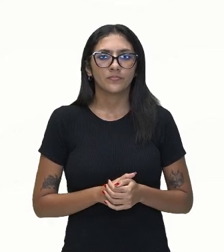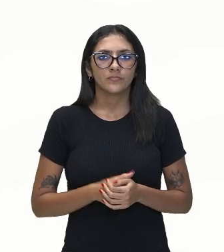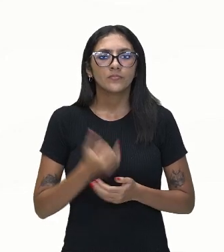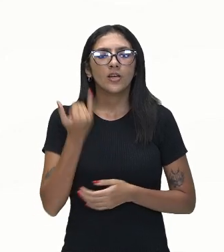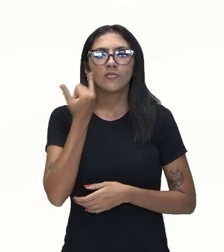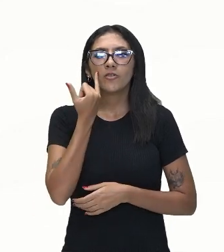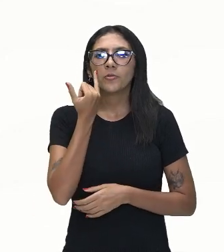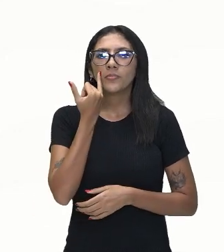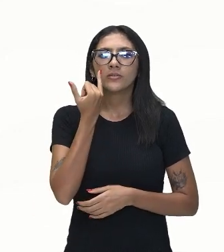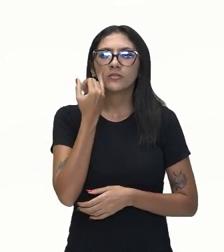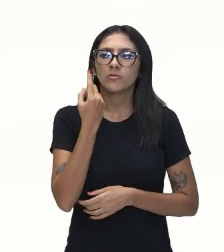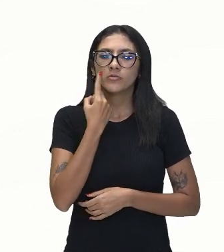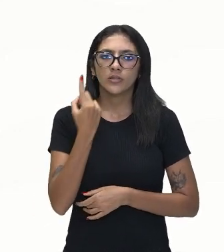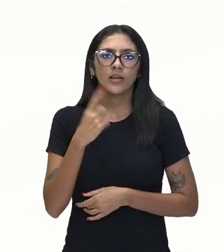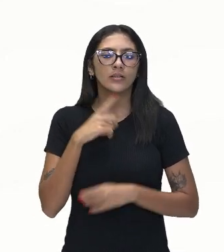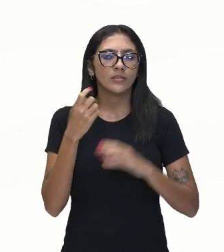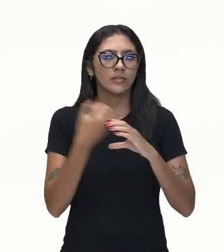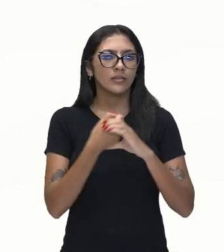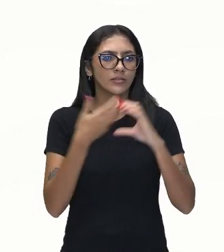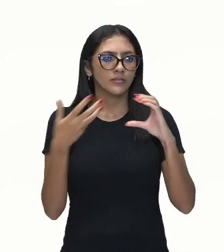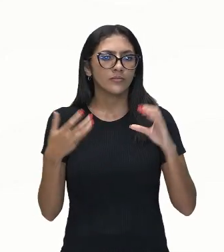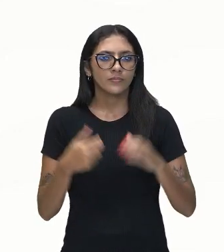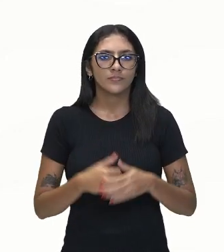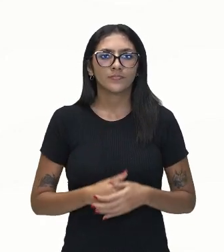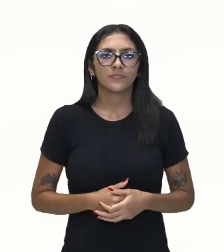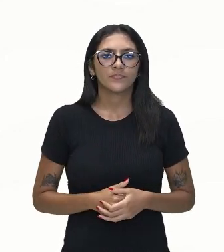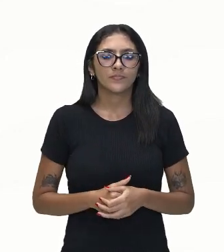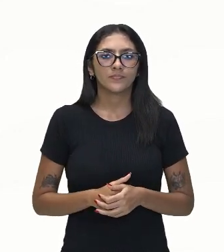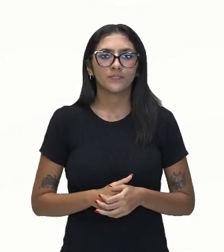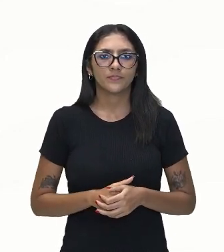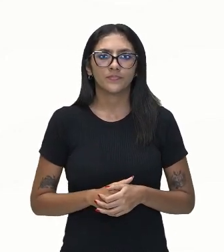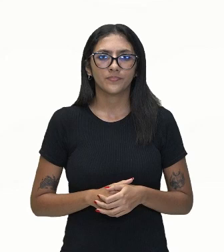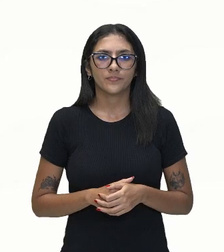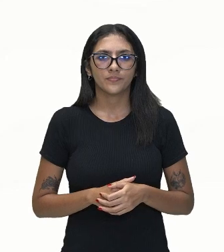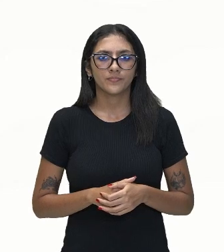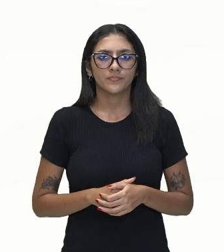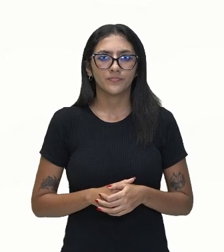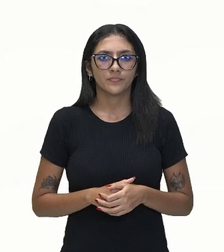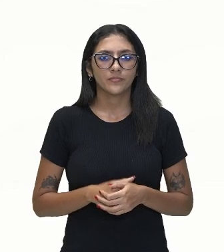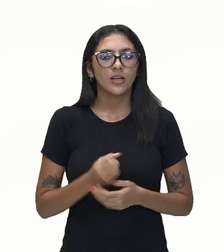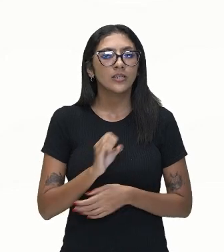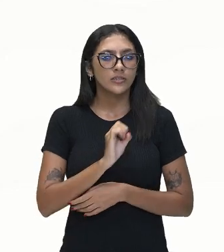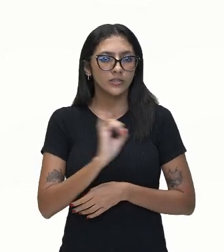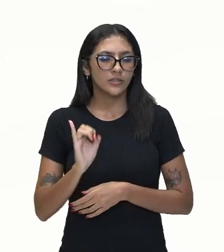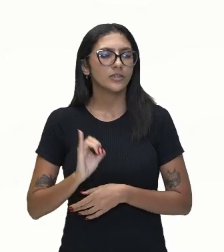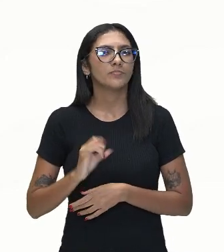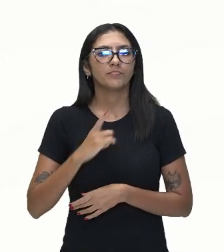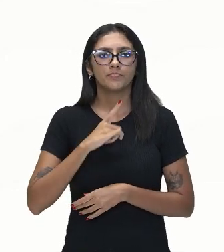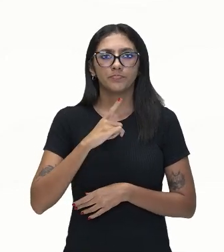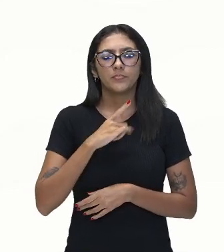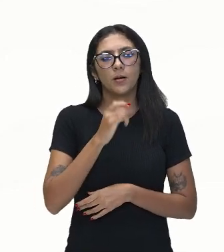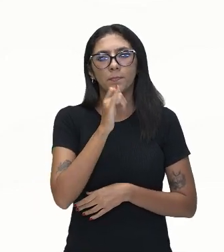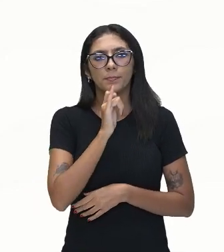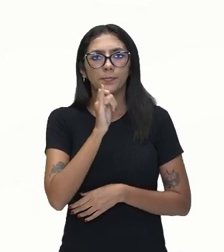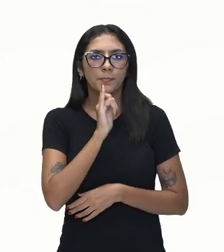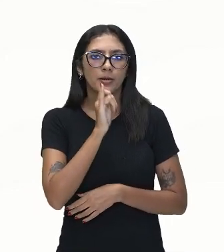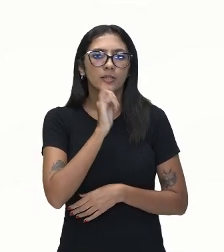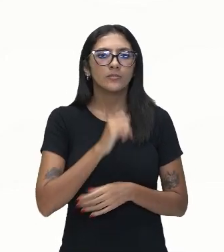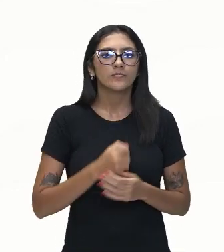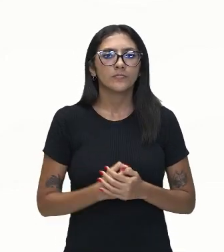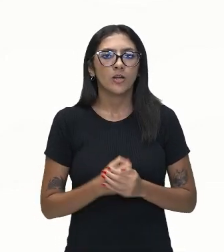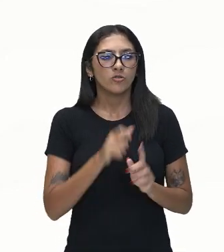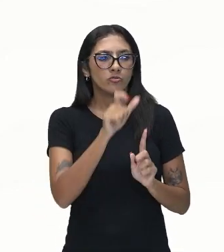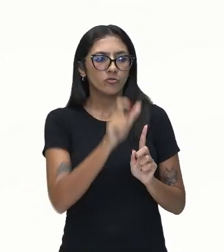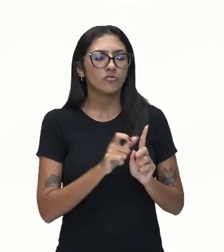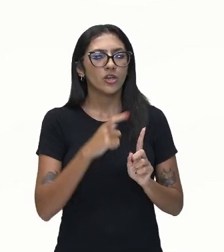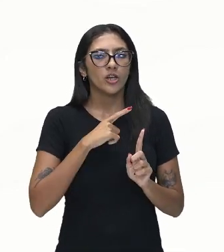deste aspecto. Vamos lá. Então, se eu tenho o sujeito formado por